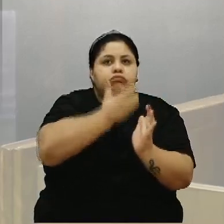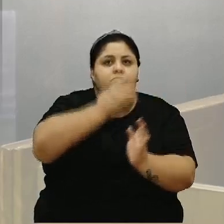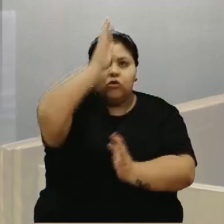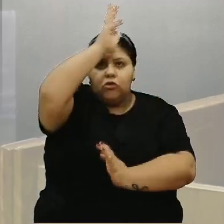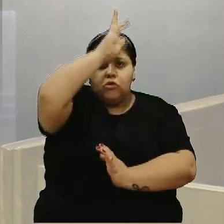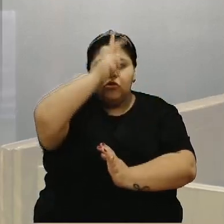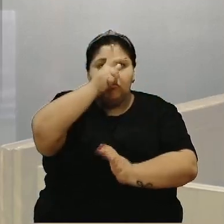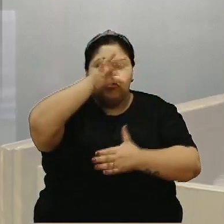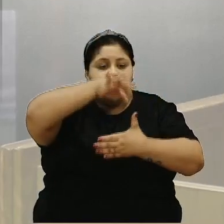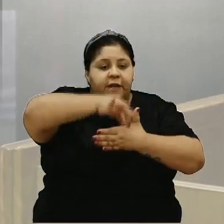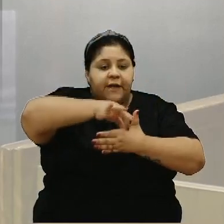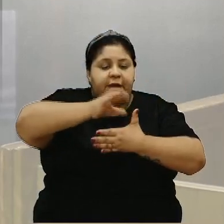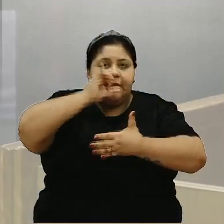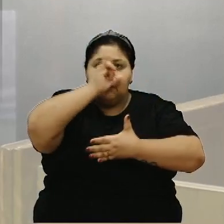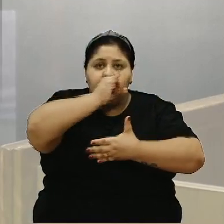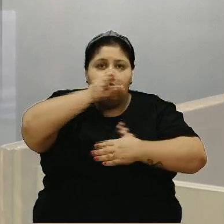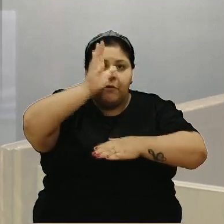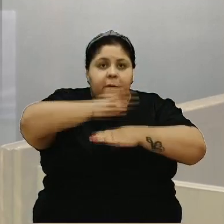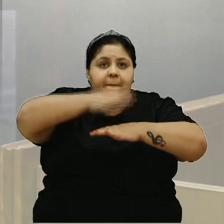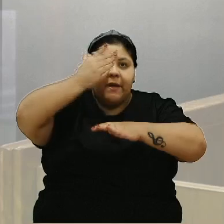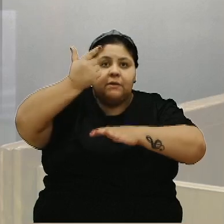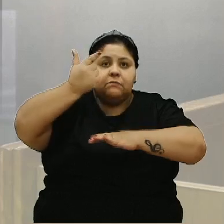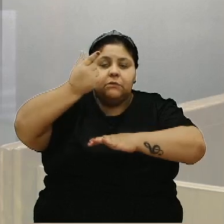de porco é mais barato que a verdura.